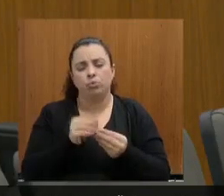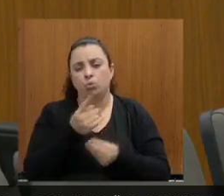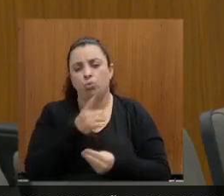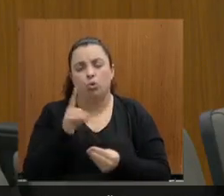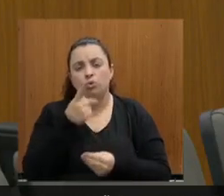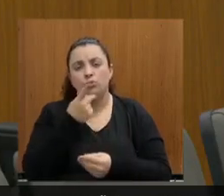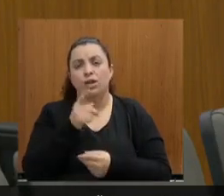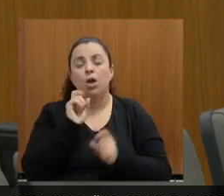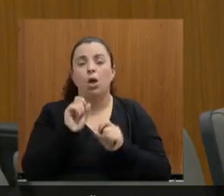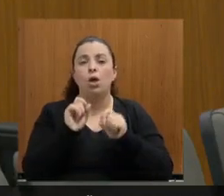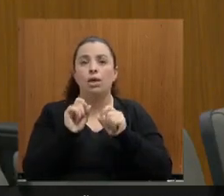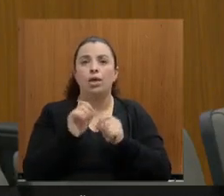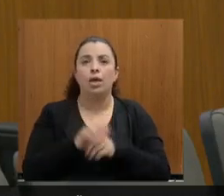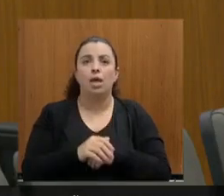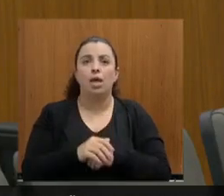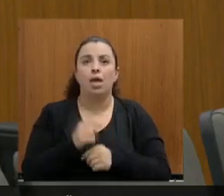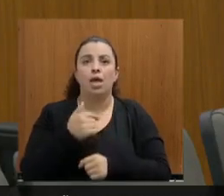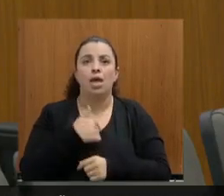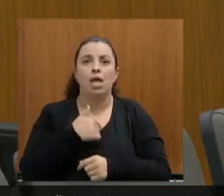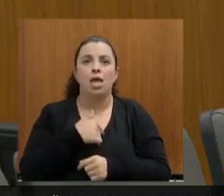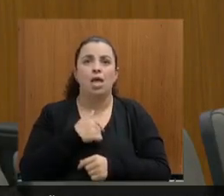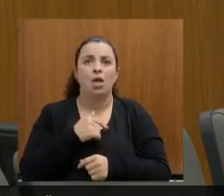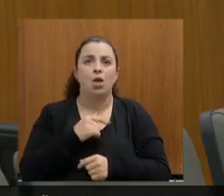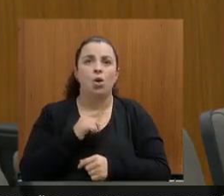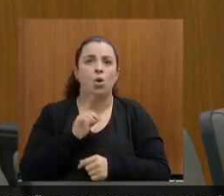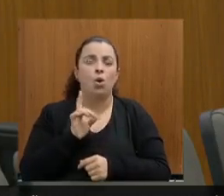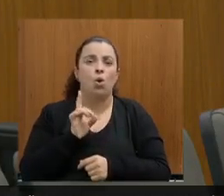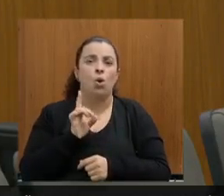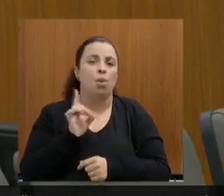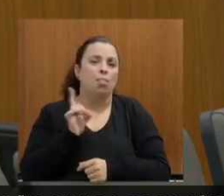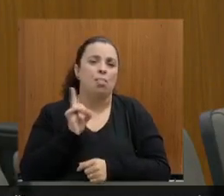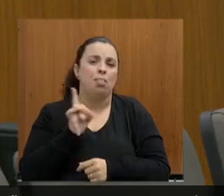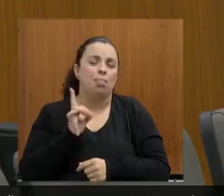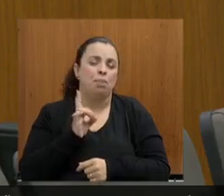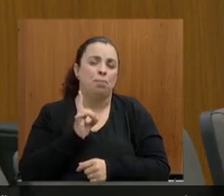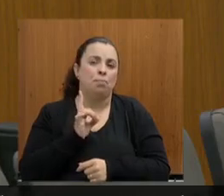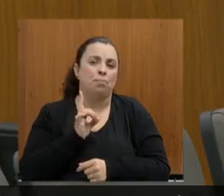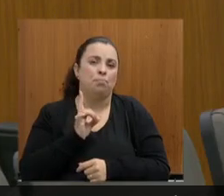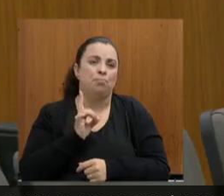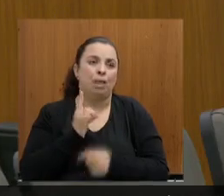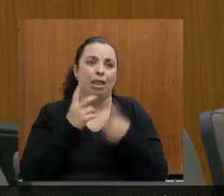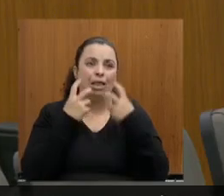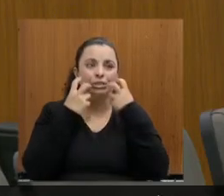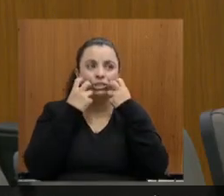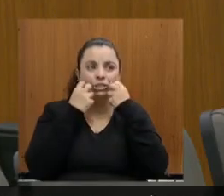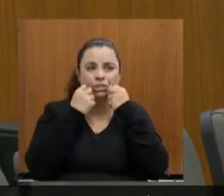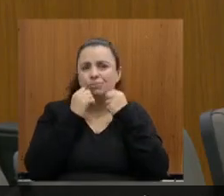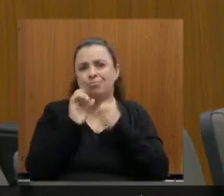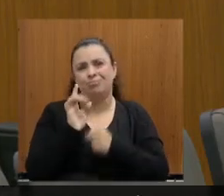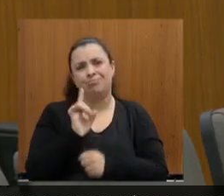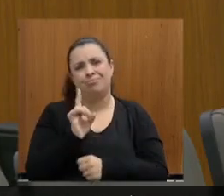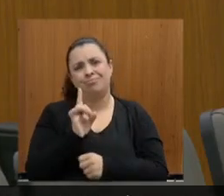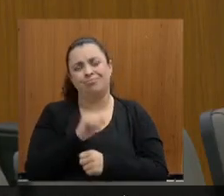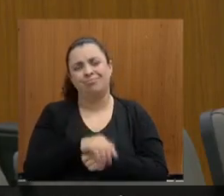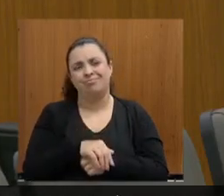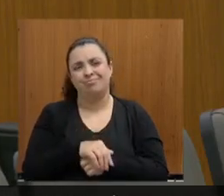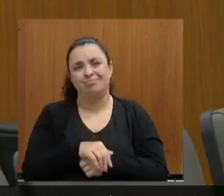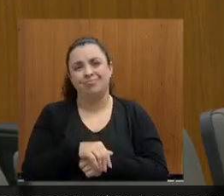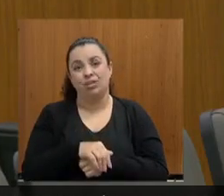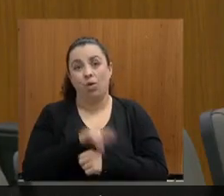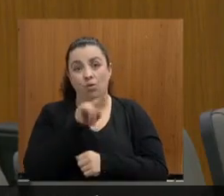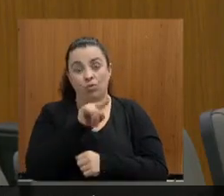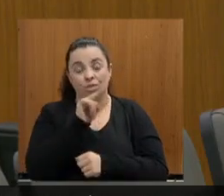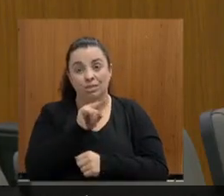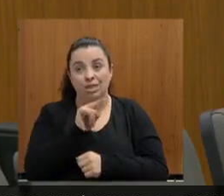que eu não sinto time de sua não porque pegar o o cenário que você